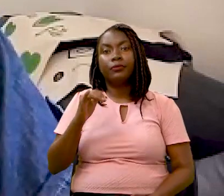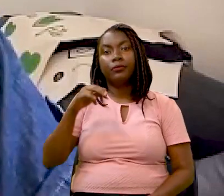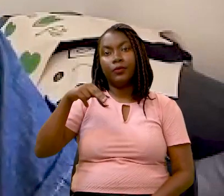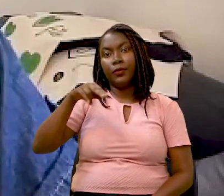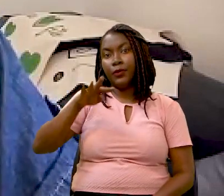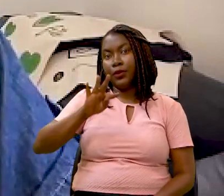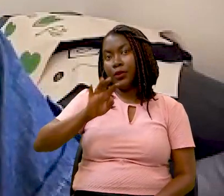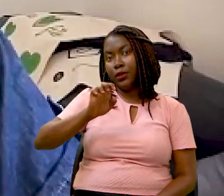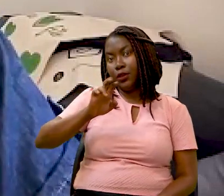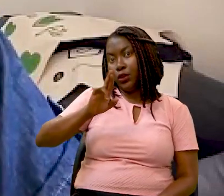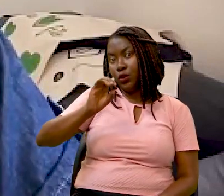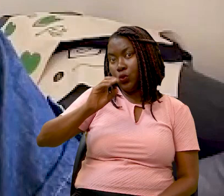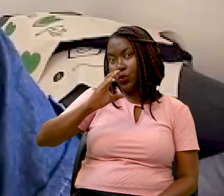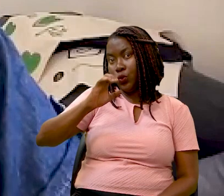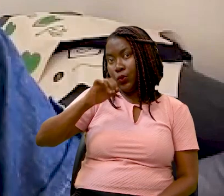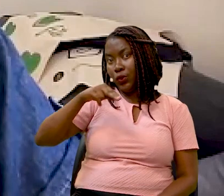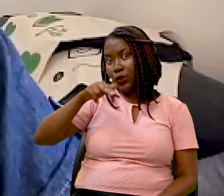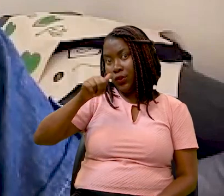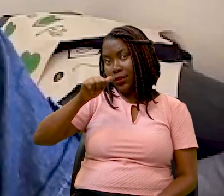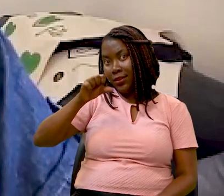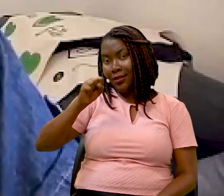interleucinas, né, e também de todos os